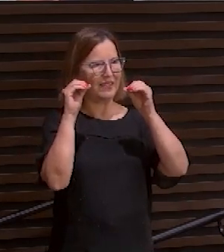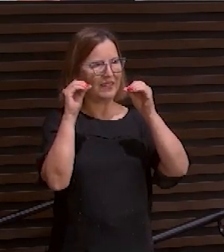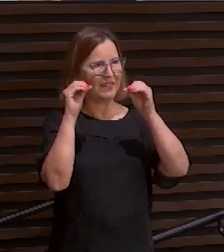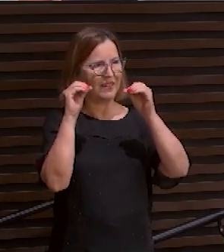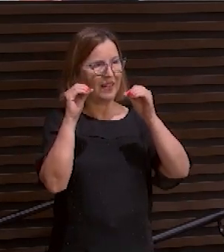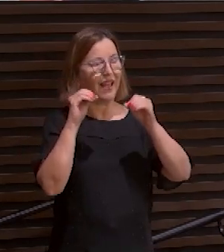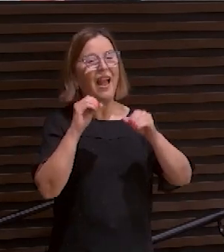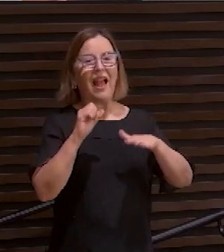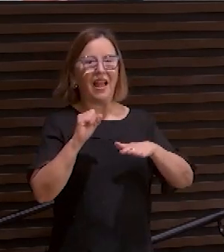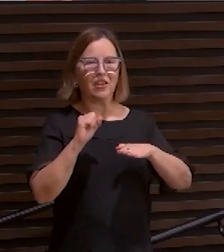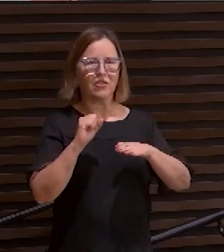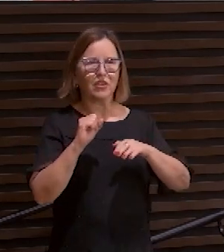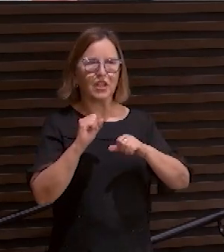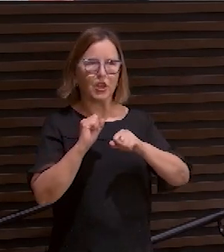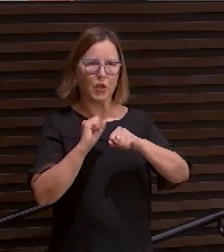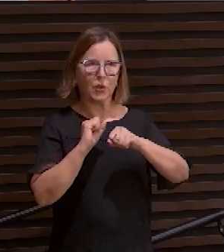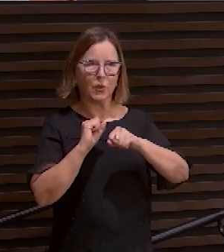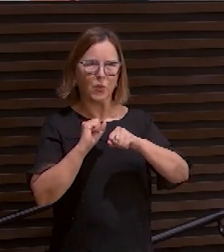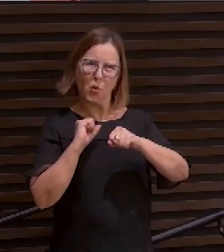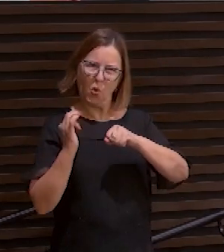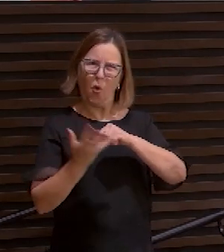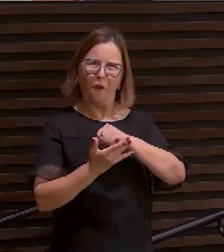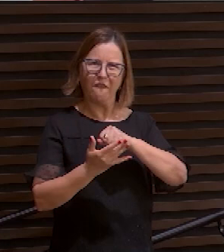Covid, na minha casa,